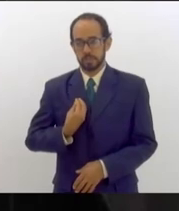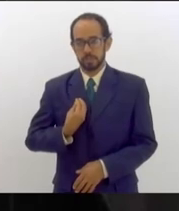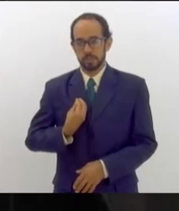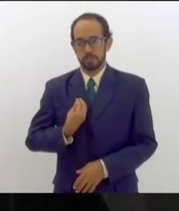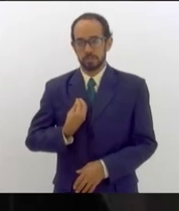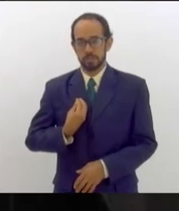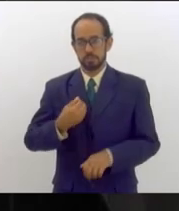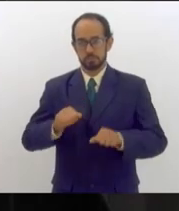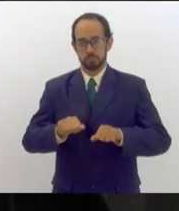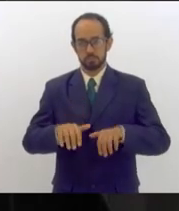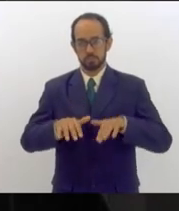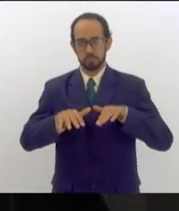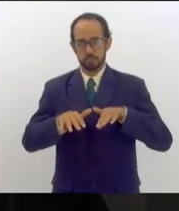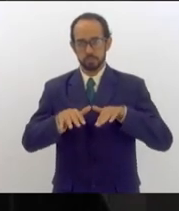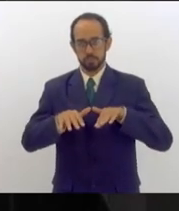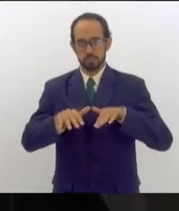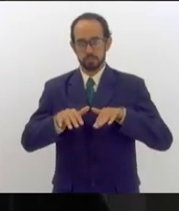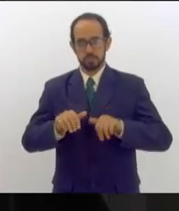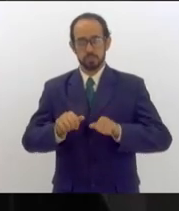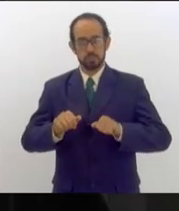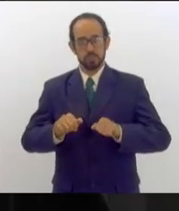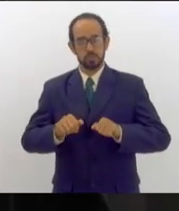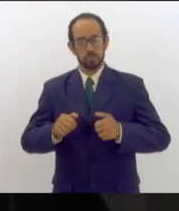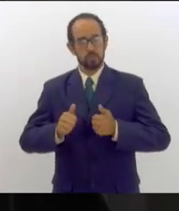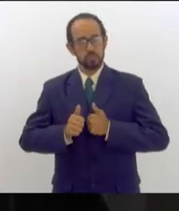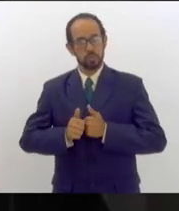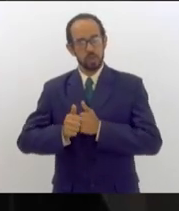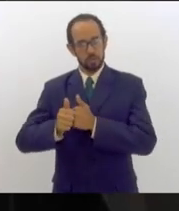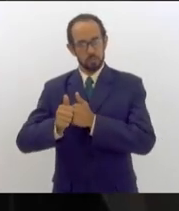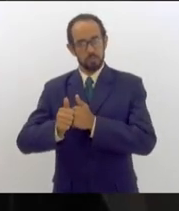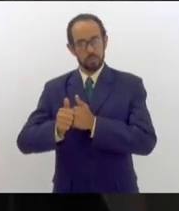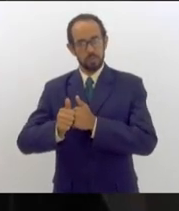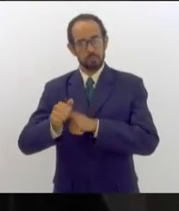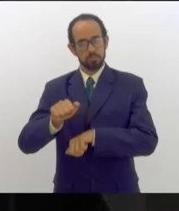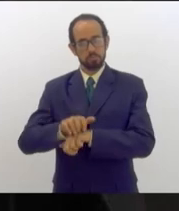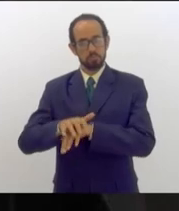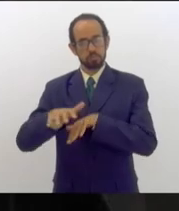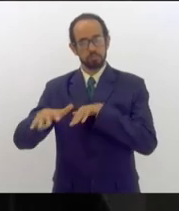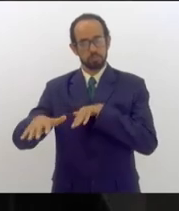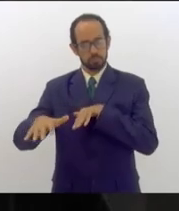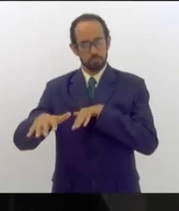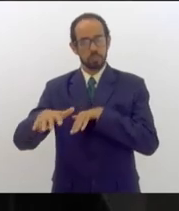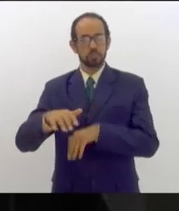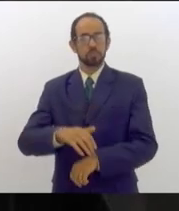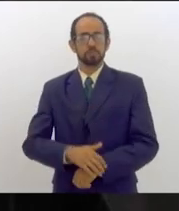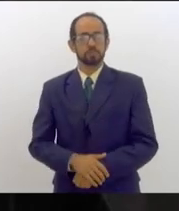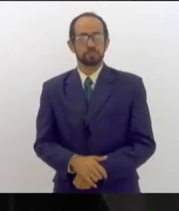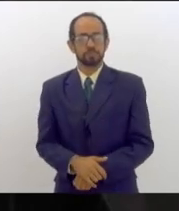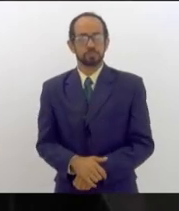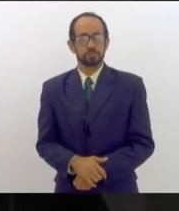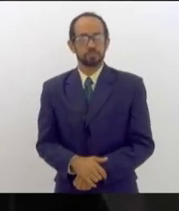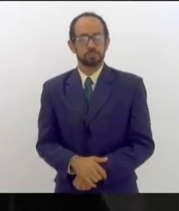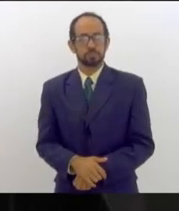em plenário E que nos acompanham de forma remota